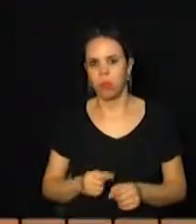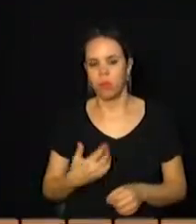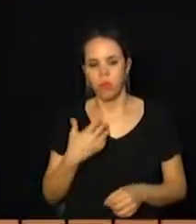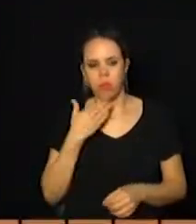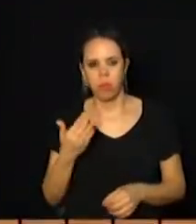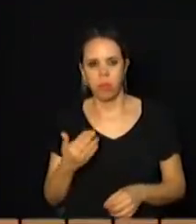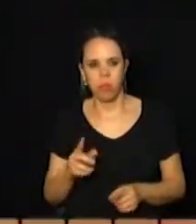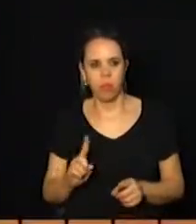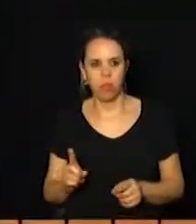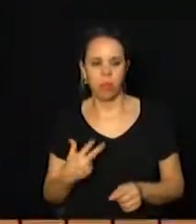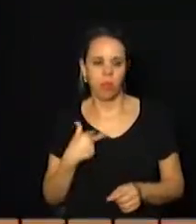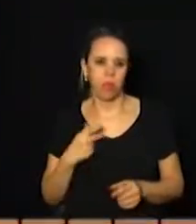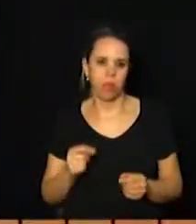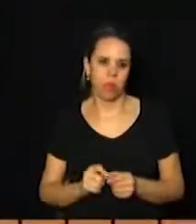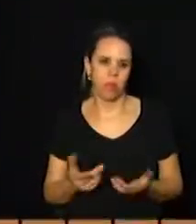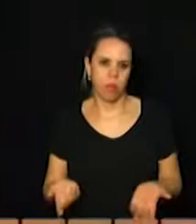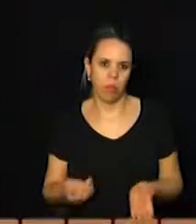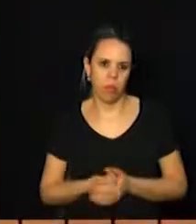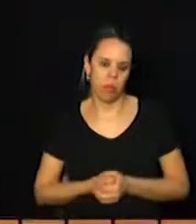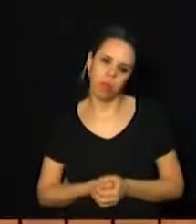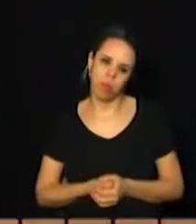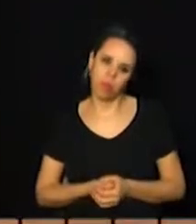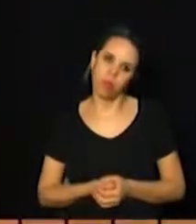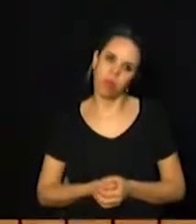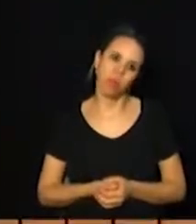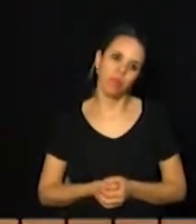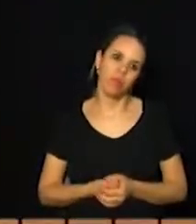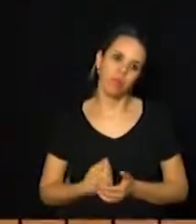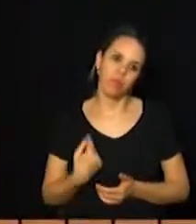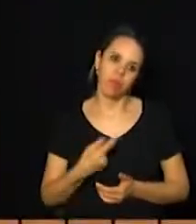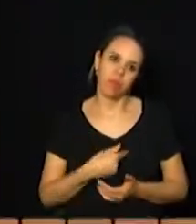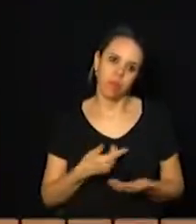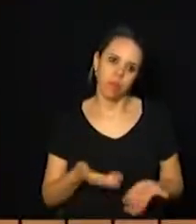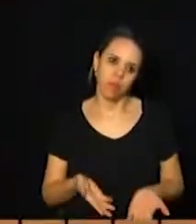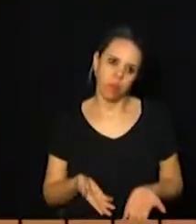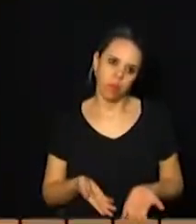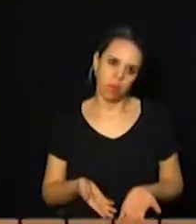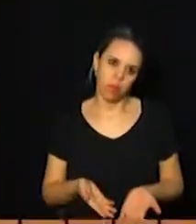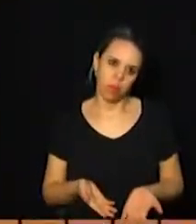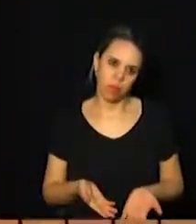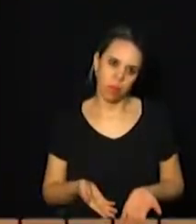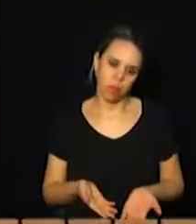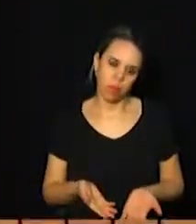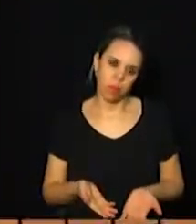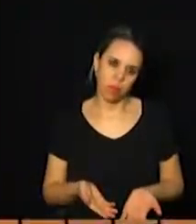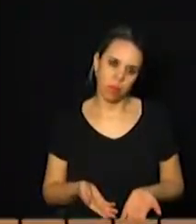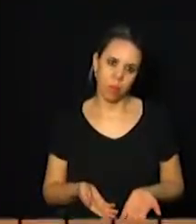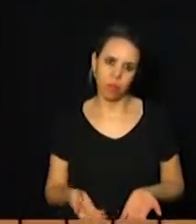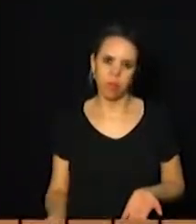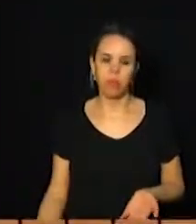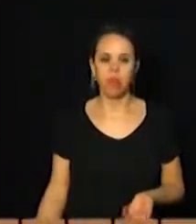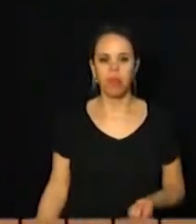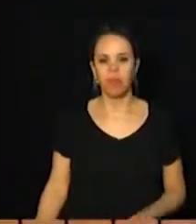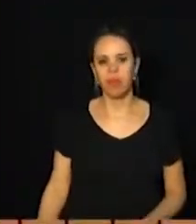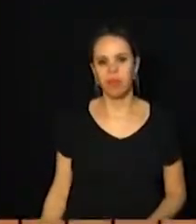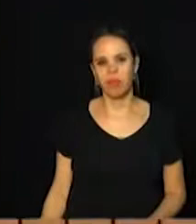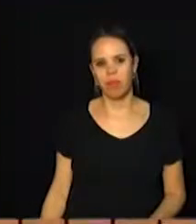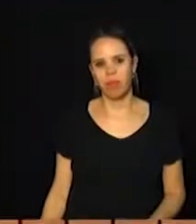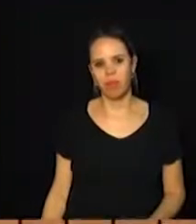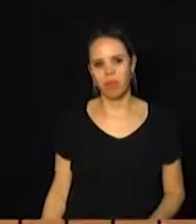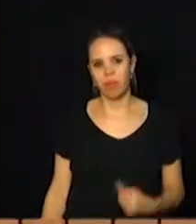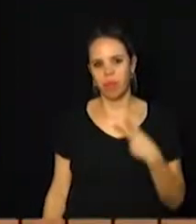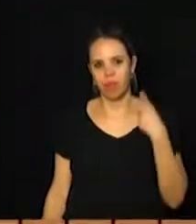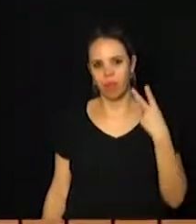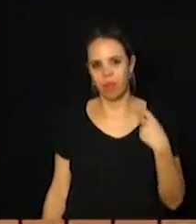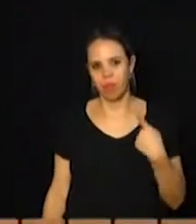certo não é assim então a gente o que o